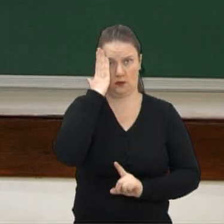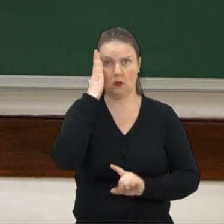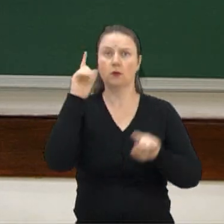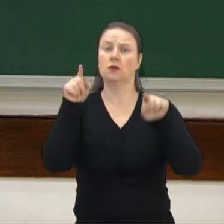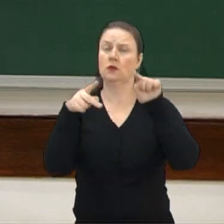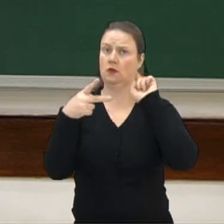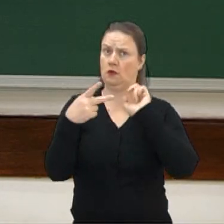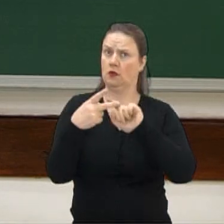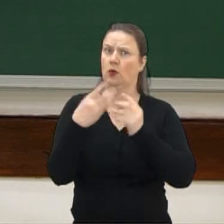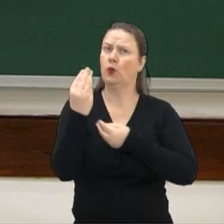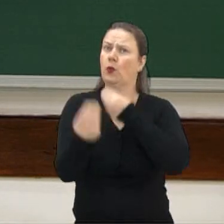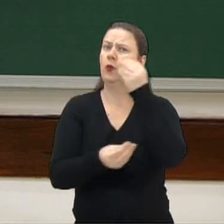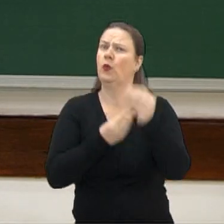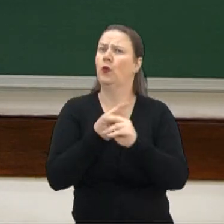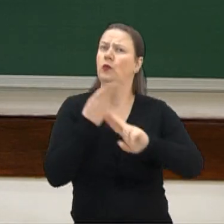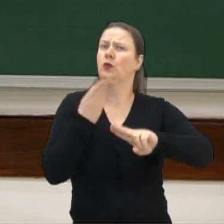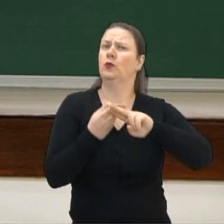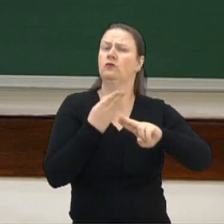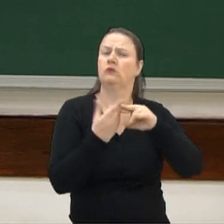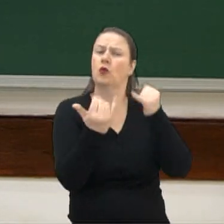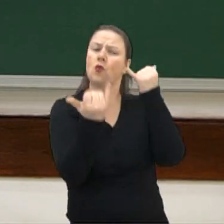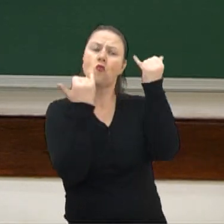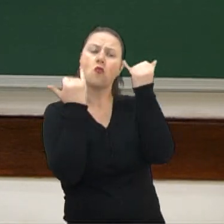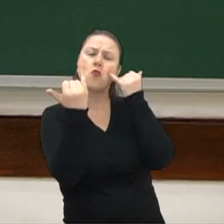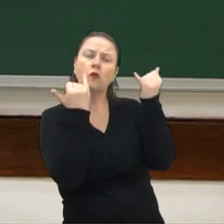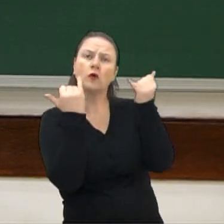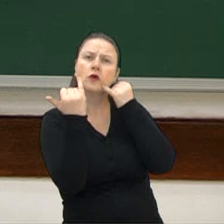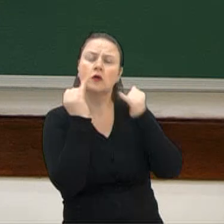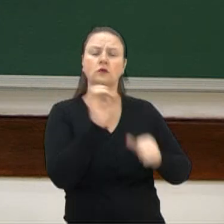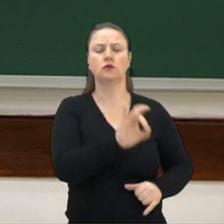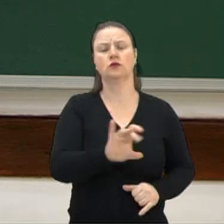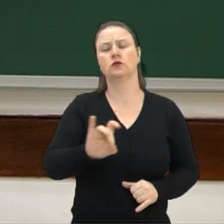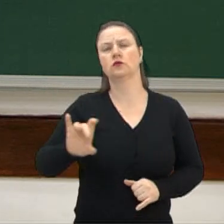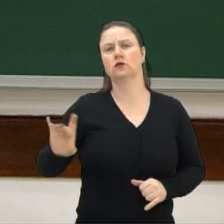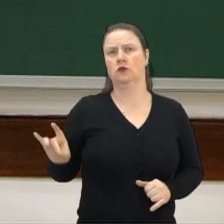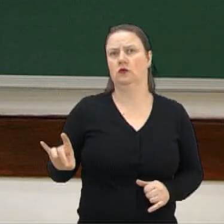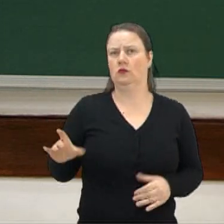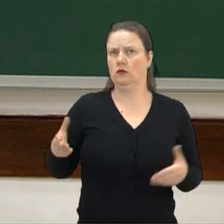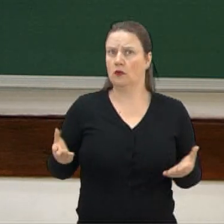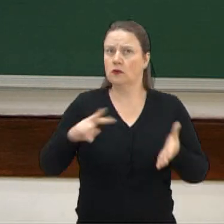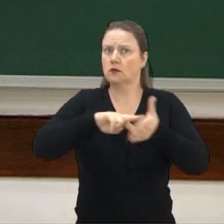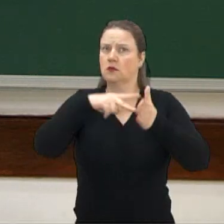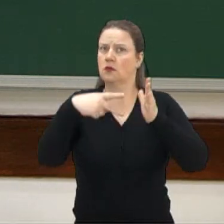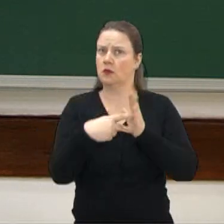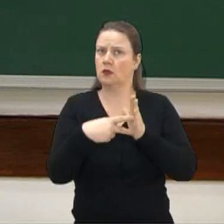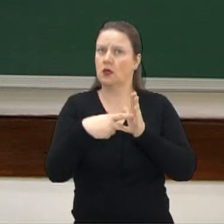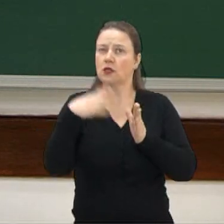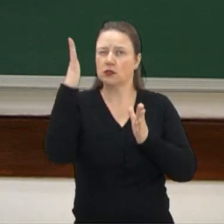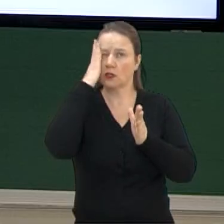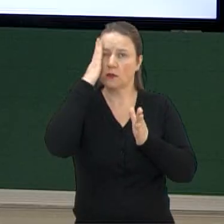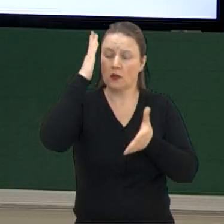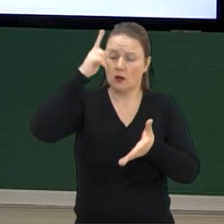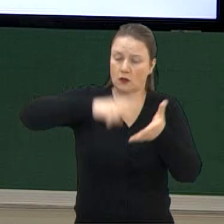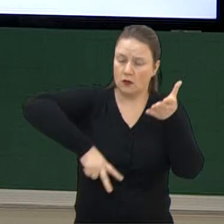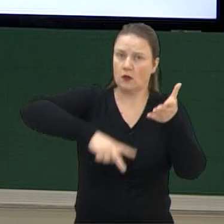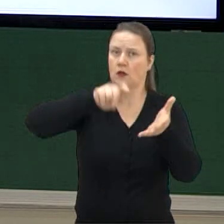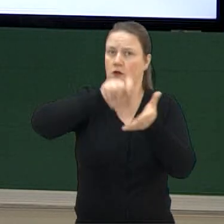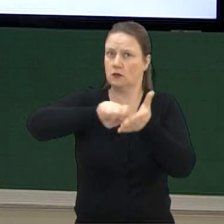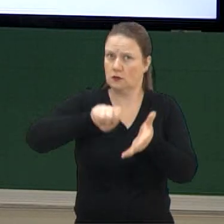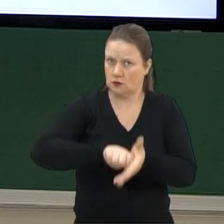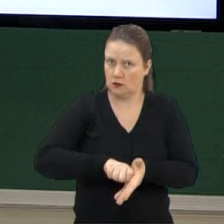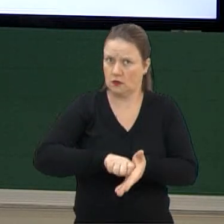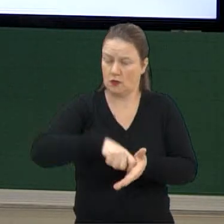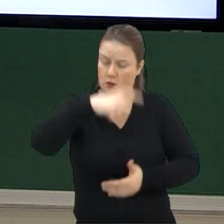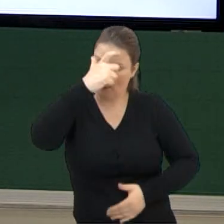como utilizar aquelas competências no seu dia a dia. Isso que quer dizer alfabetismo funcional.